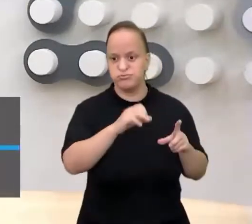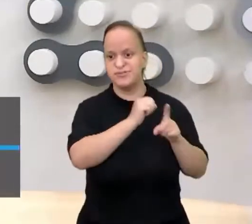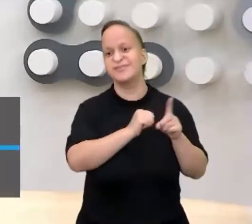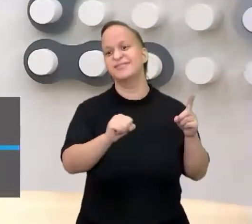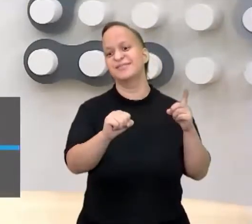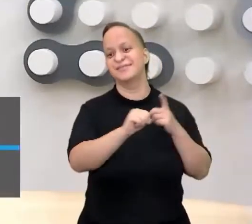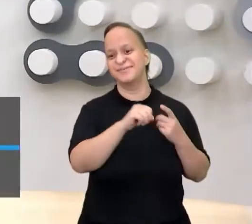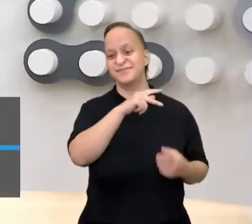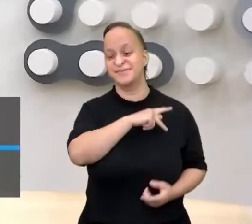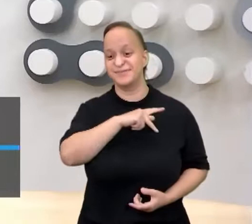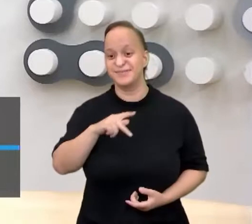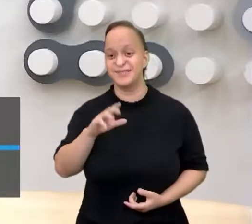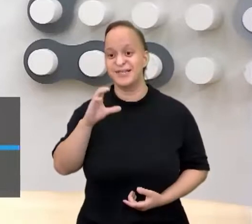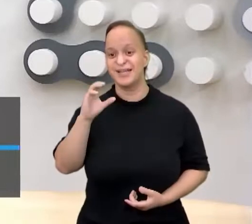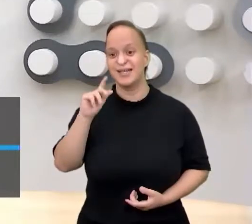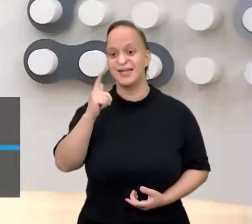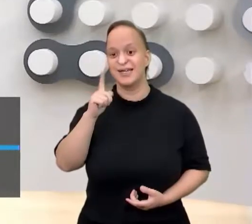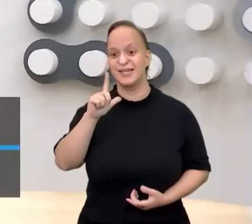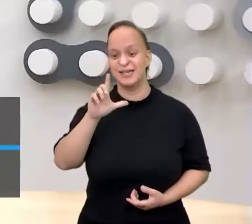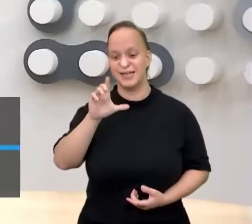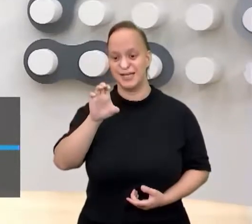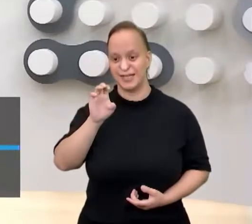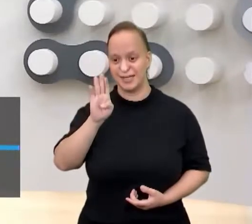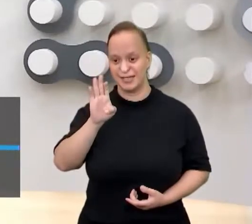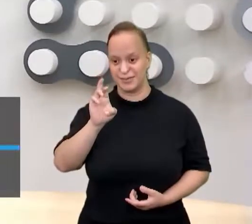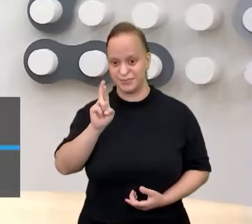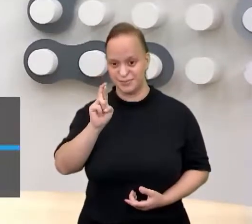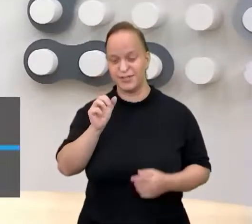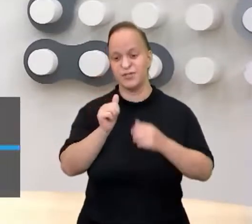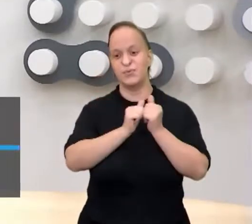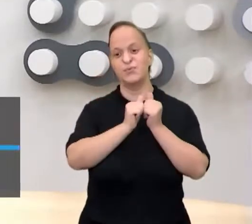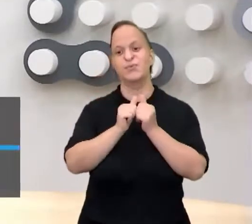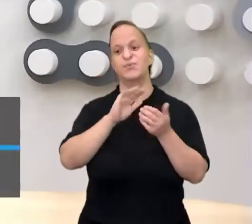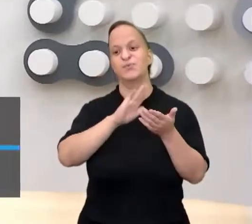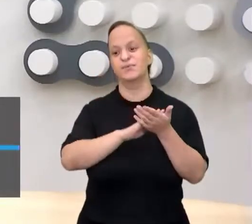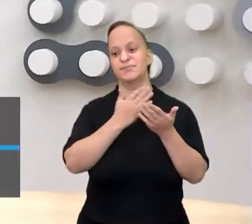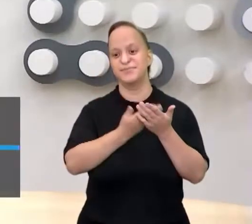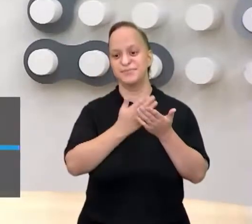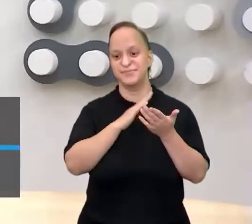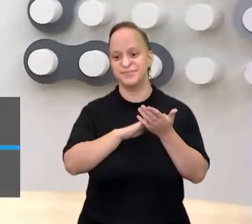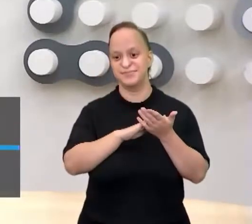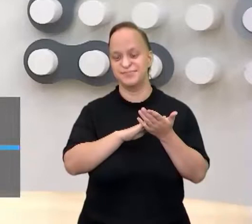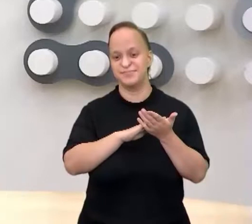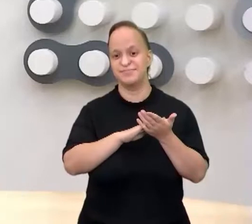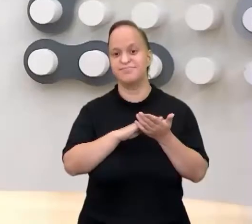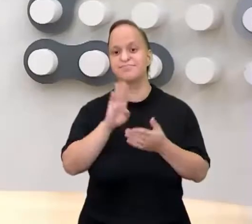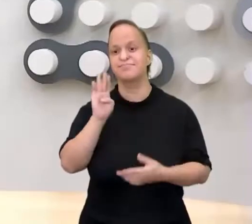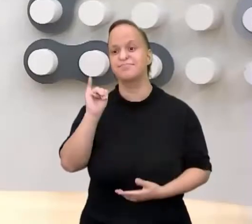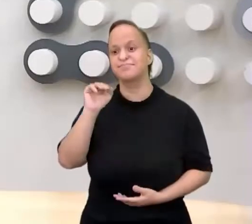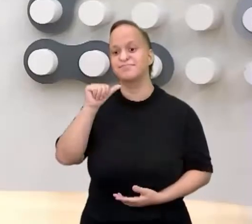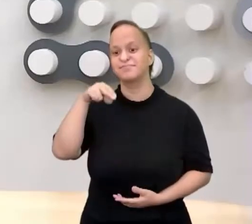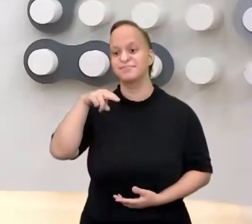sou o professor Kleber Araújo e estarei aqui hoje com duas pessoas na Libras, que é a Bianca e